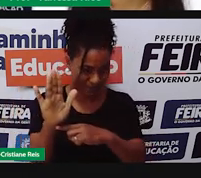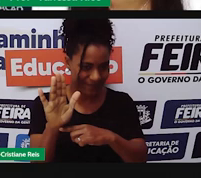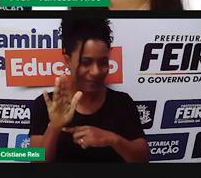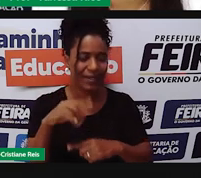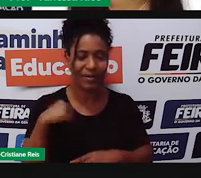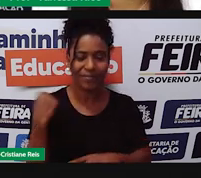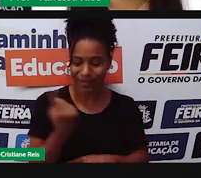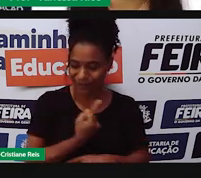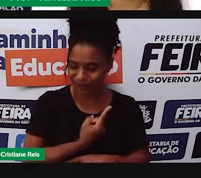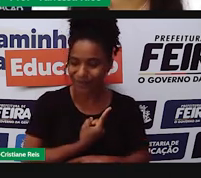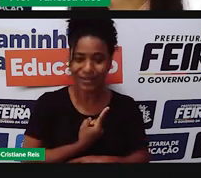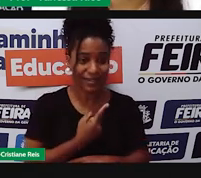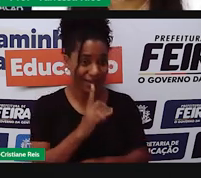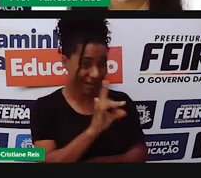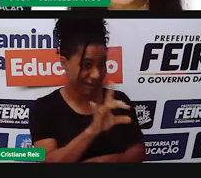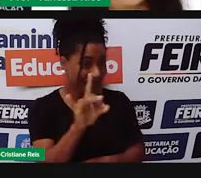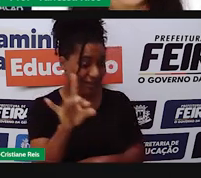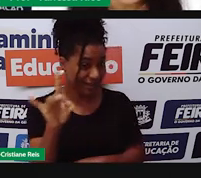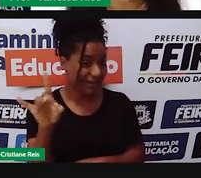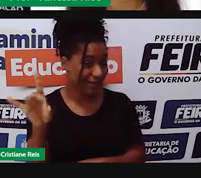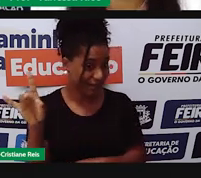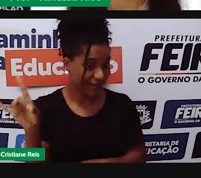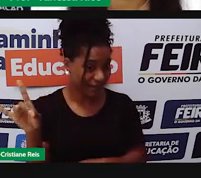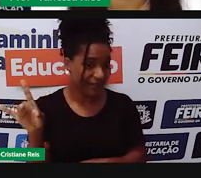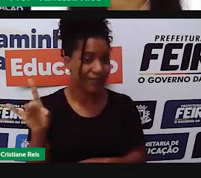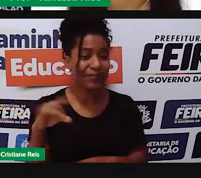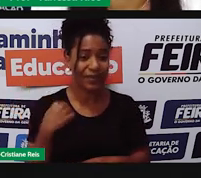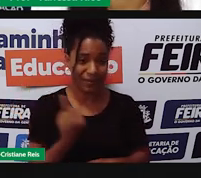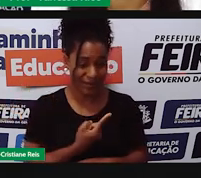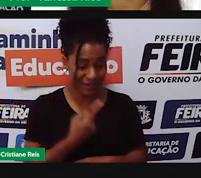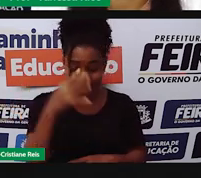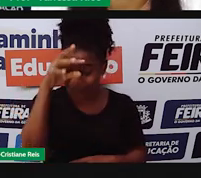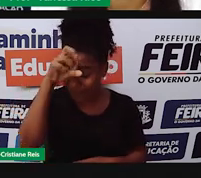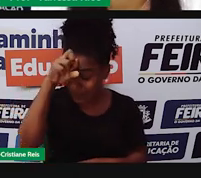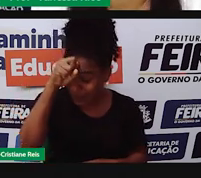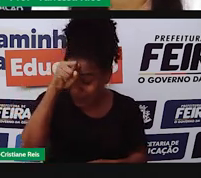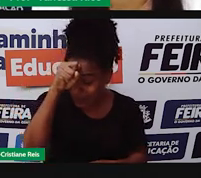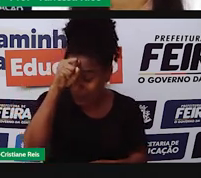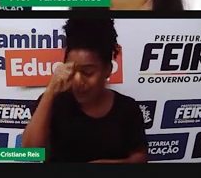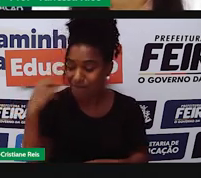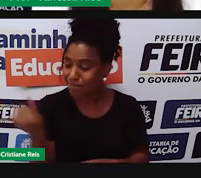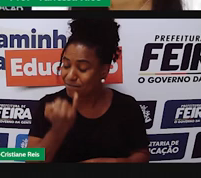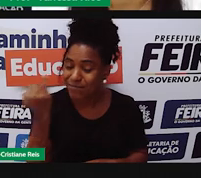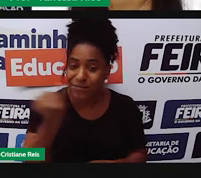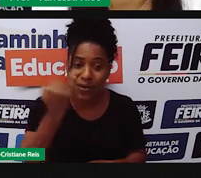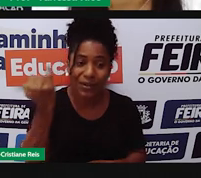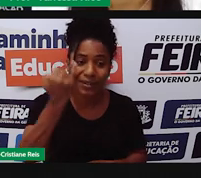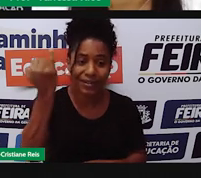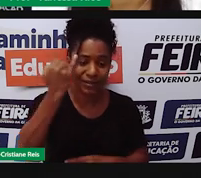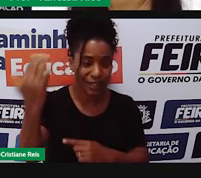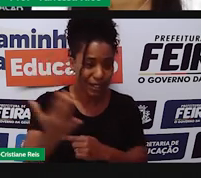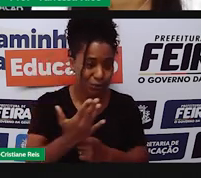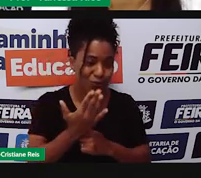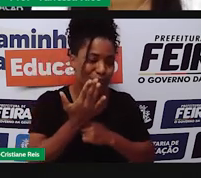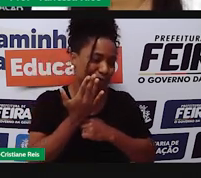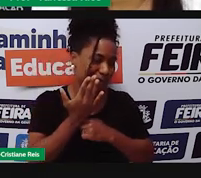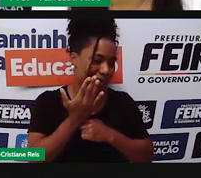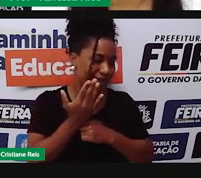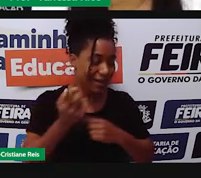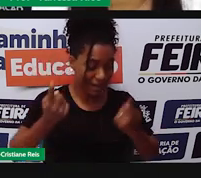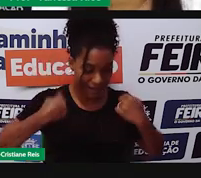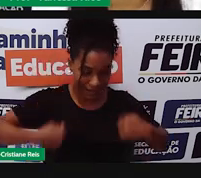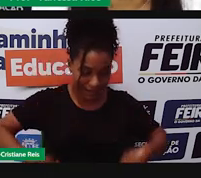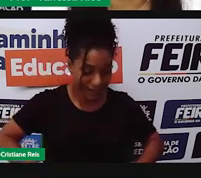gente, né, enquanto pessoa em ações cotidianas, o sol é muito importante porque ele fortalece o nosso sistema